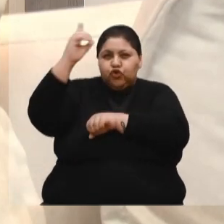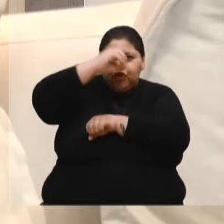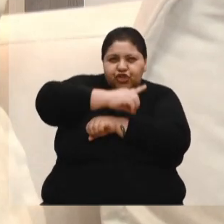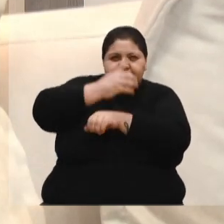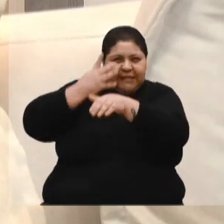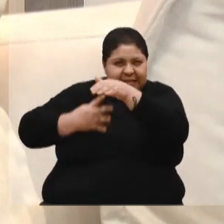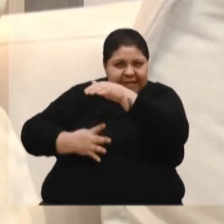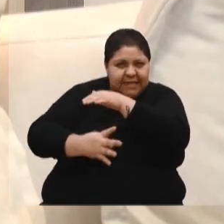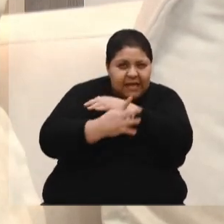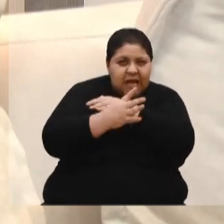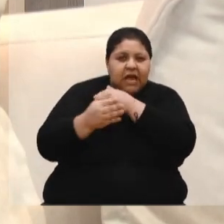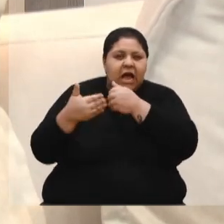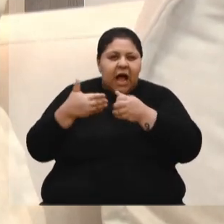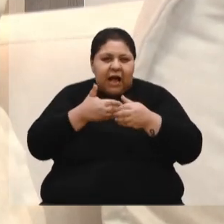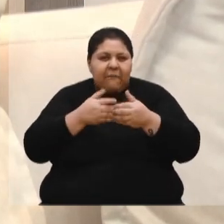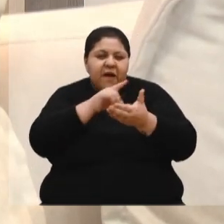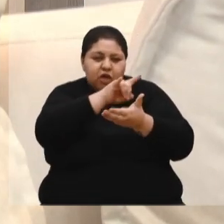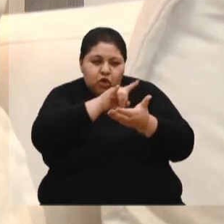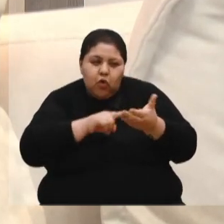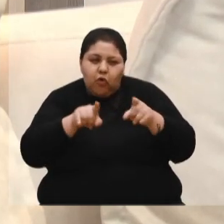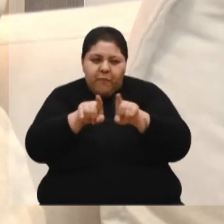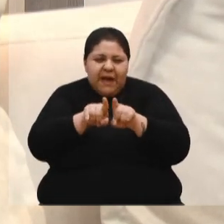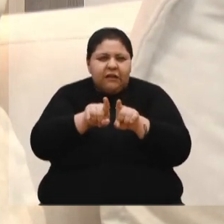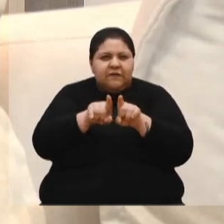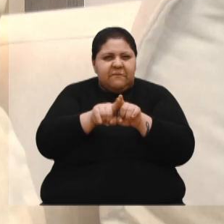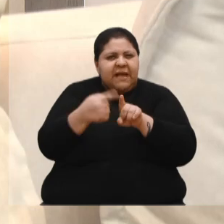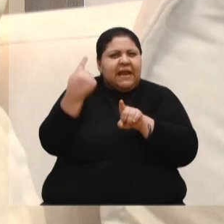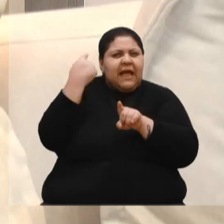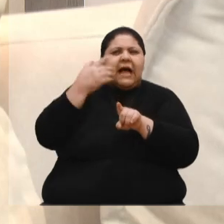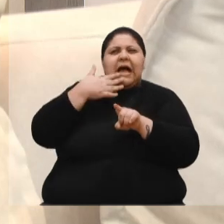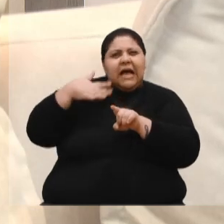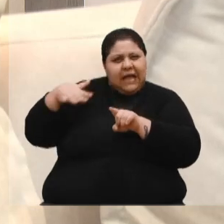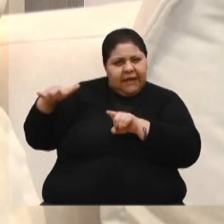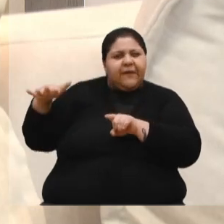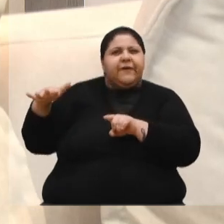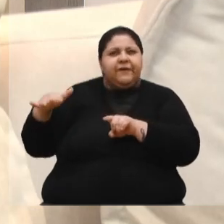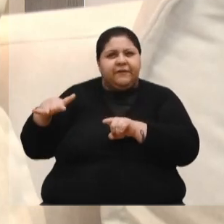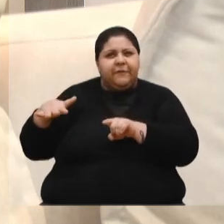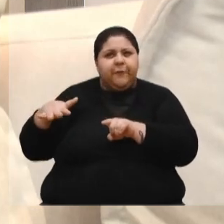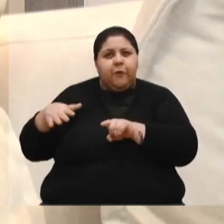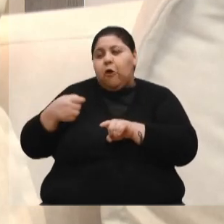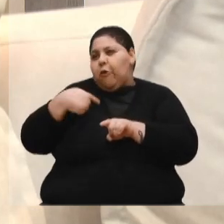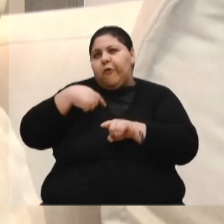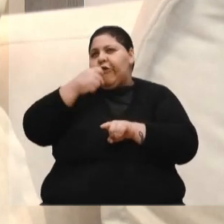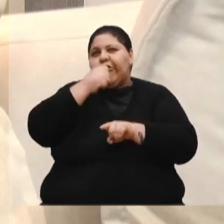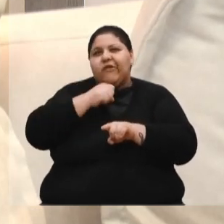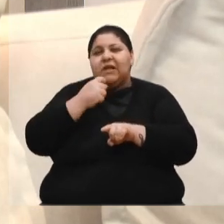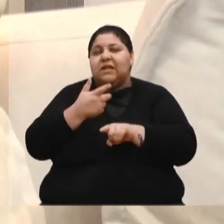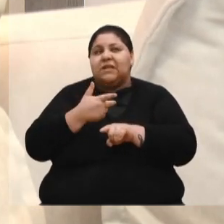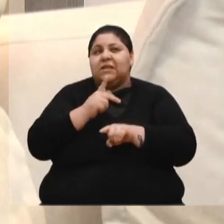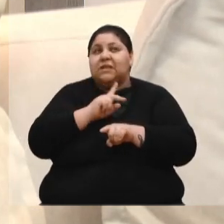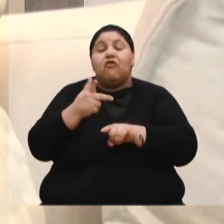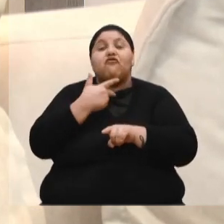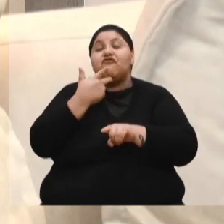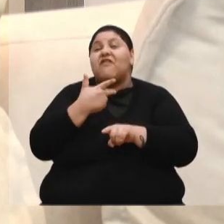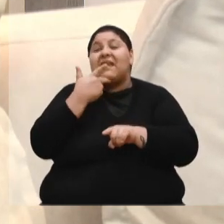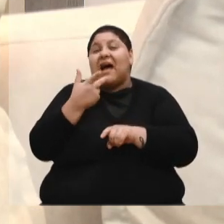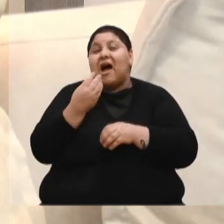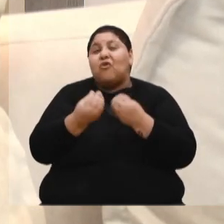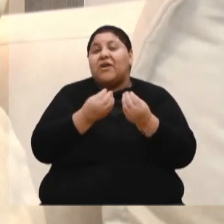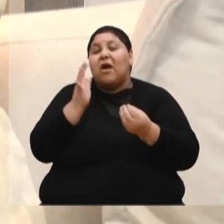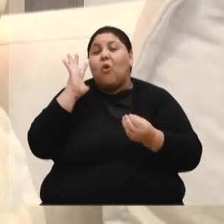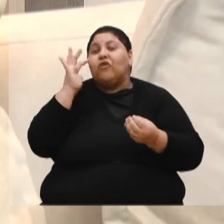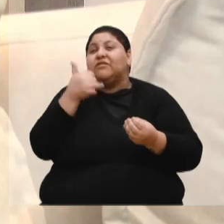bisas que vieram da Itália, acompanhei documentos também quando era criança, apesar deles não relatarem, sabe, as